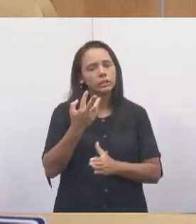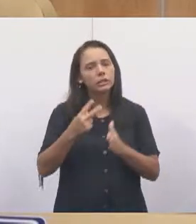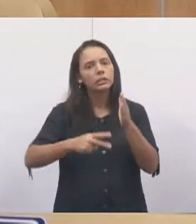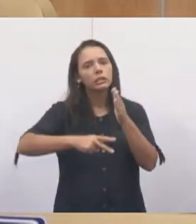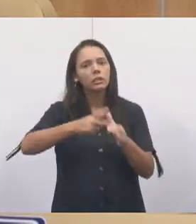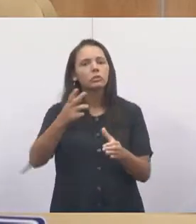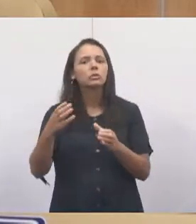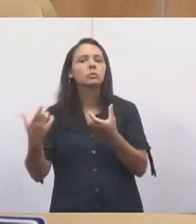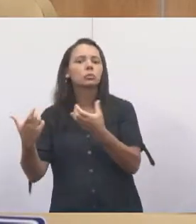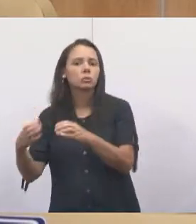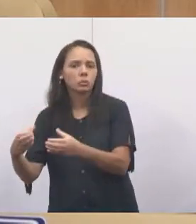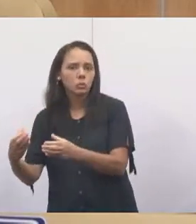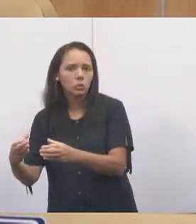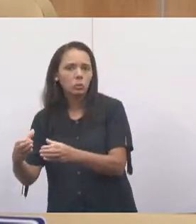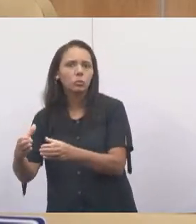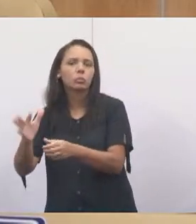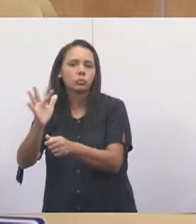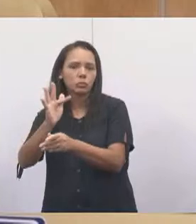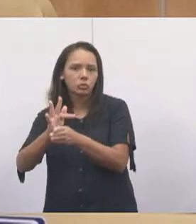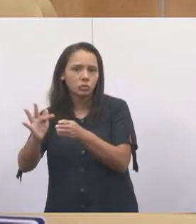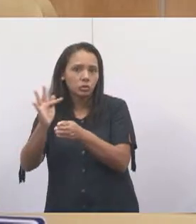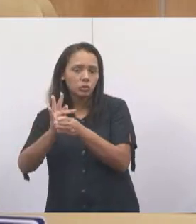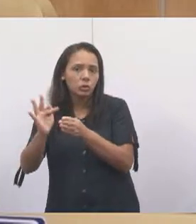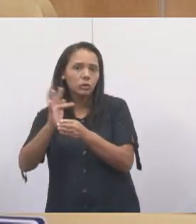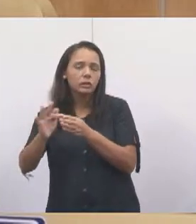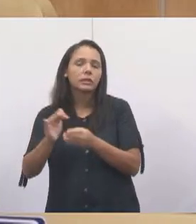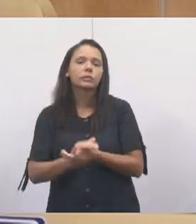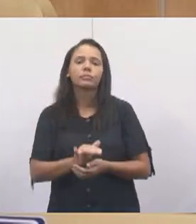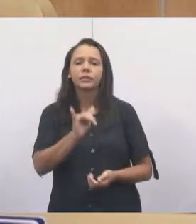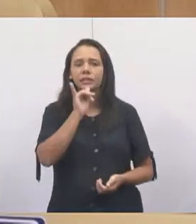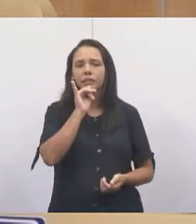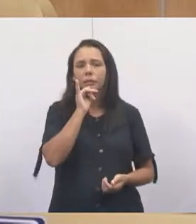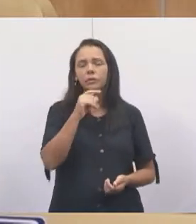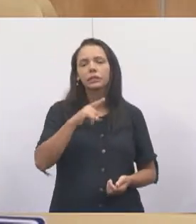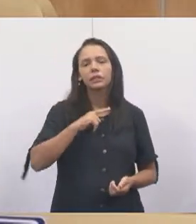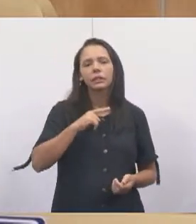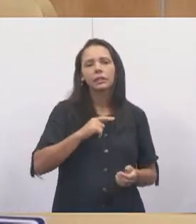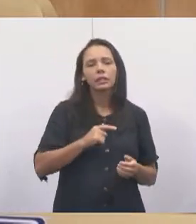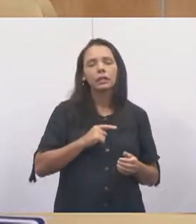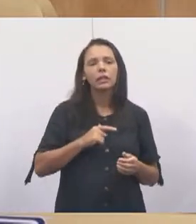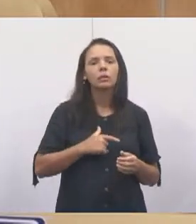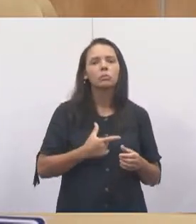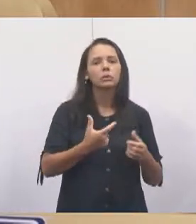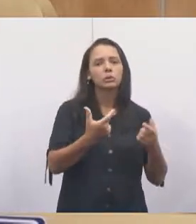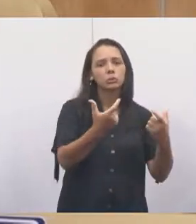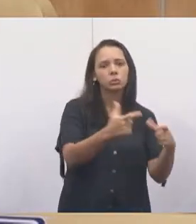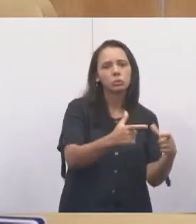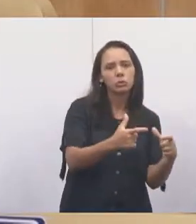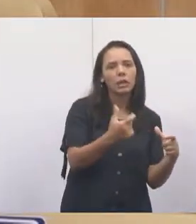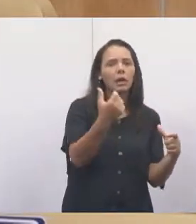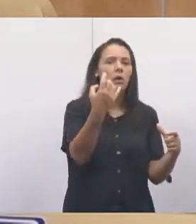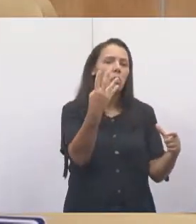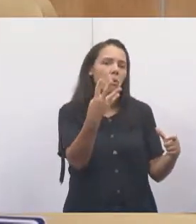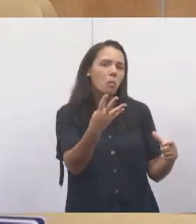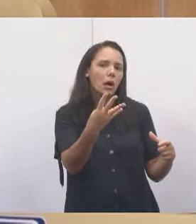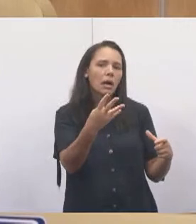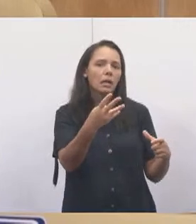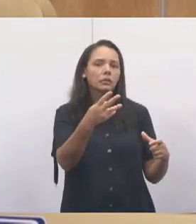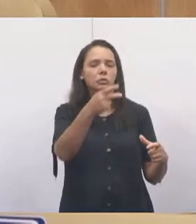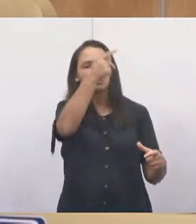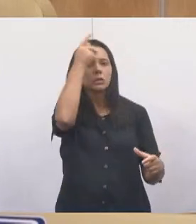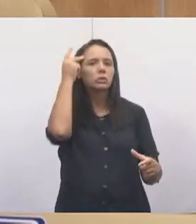colocar, vamos supor que tenhamos aí 4 conselheiros no centro, 3 numa região, 3 em outra